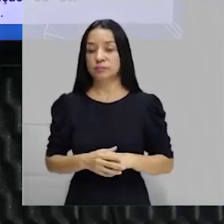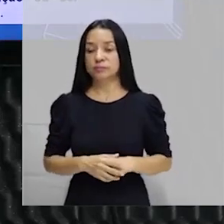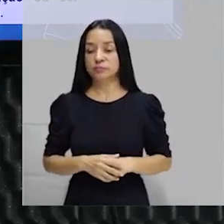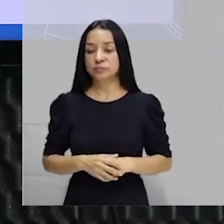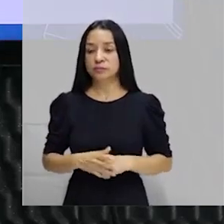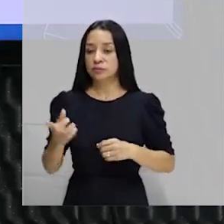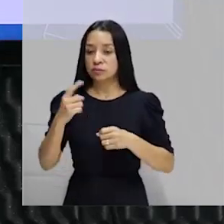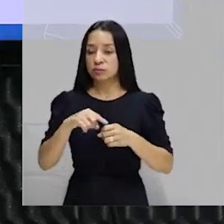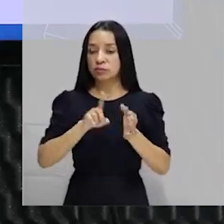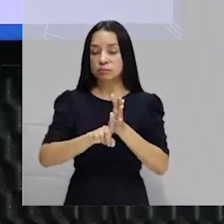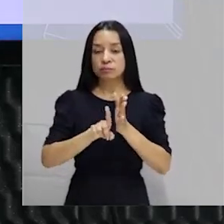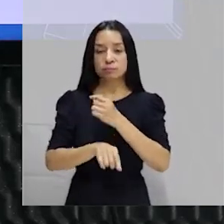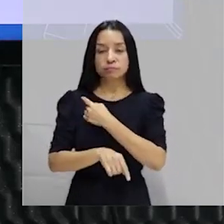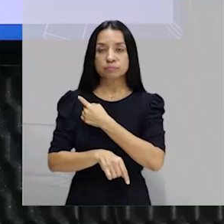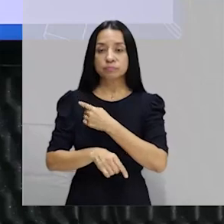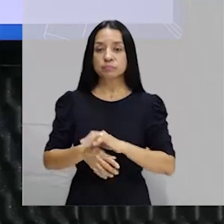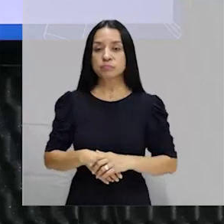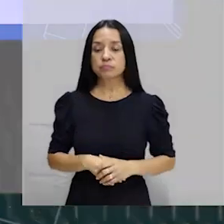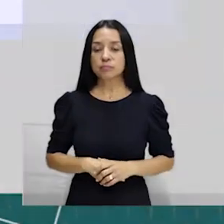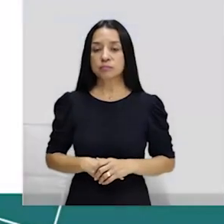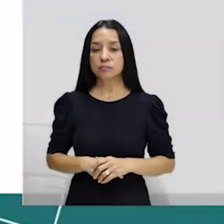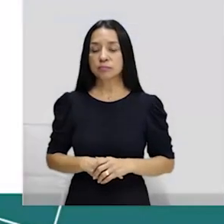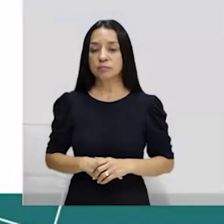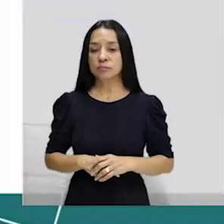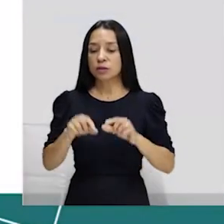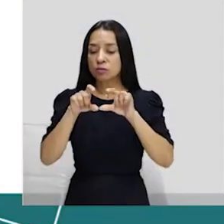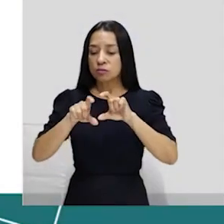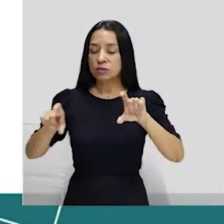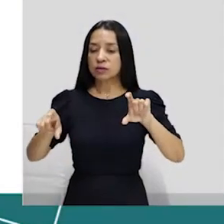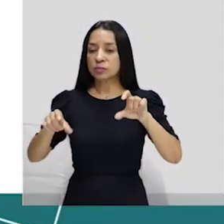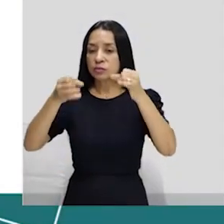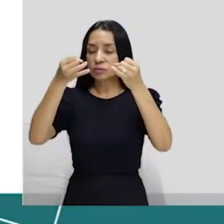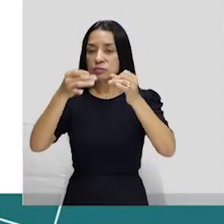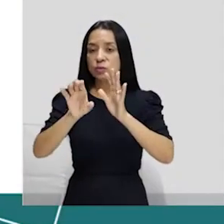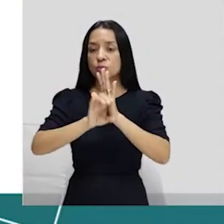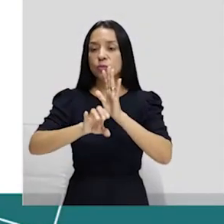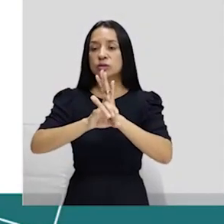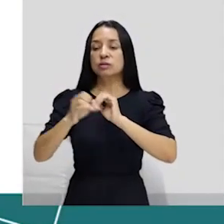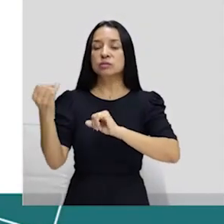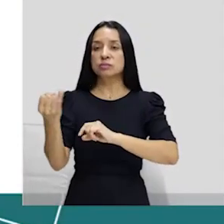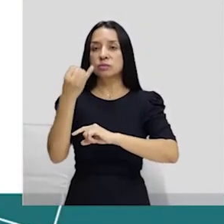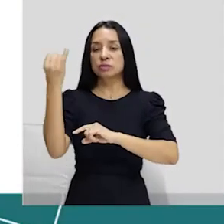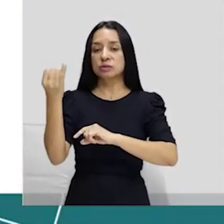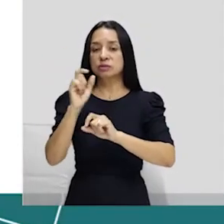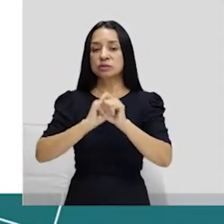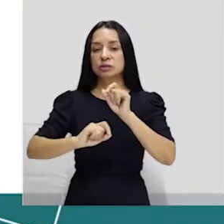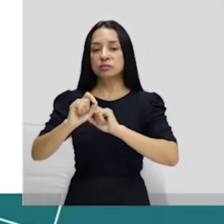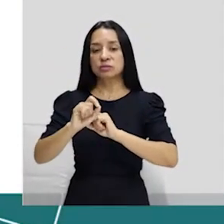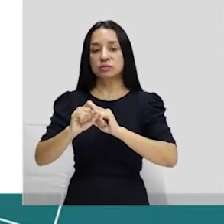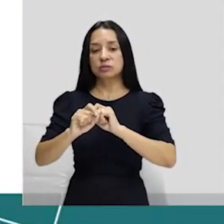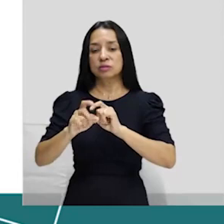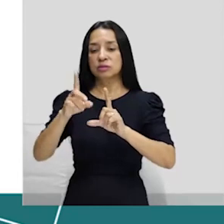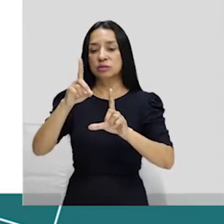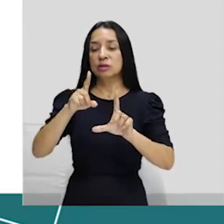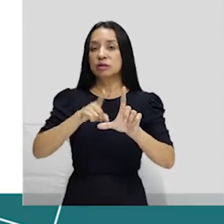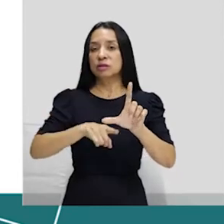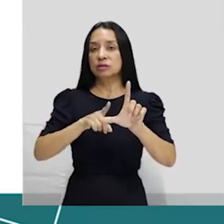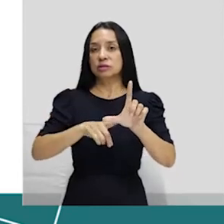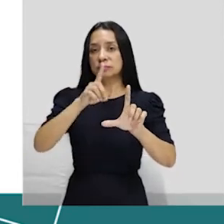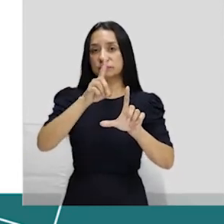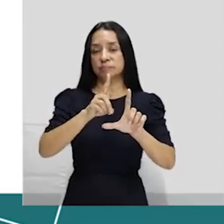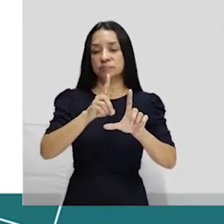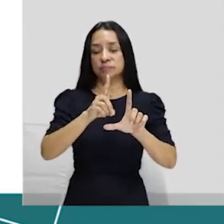movimentos separatistas, né? Na busca, por exemplo, da separação de estados. Eu citei na aula teórica, por exemplo, o caso da Espanha, né? Nós